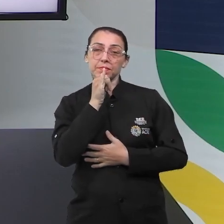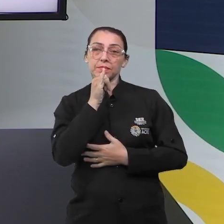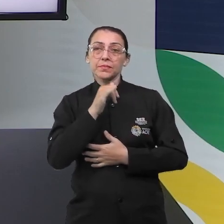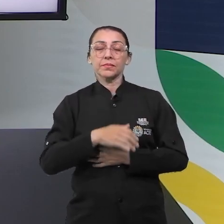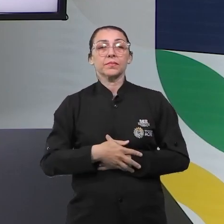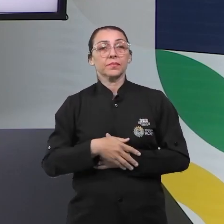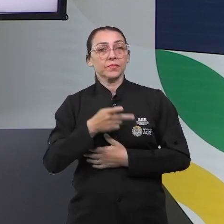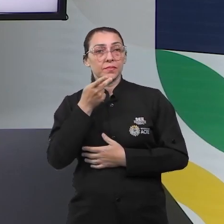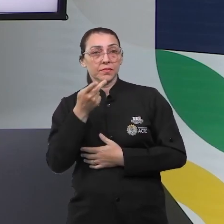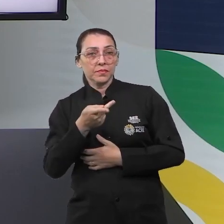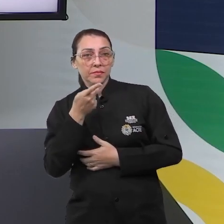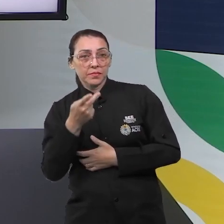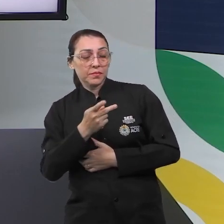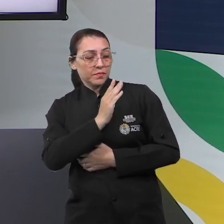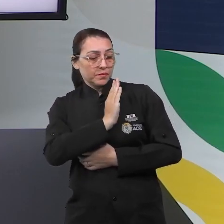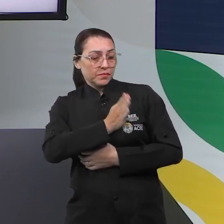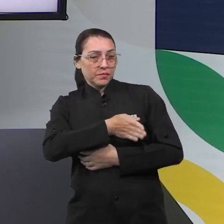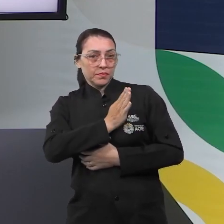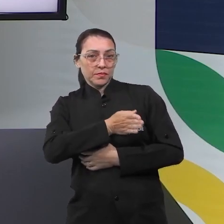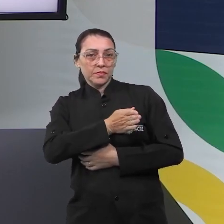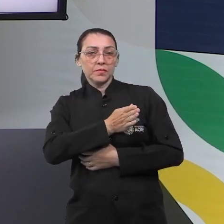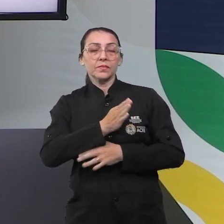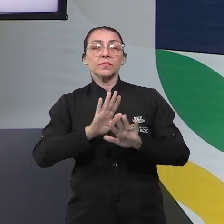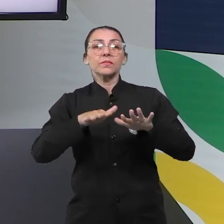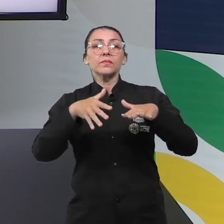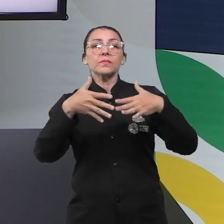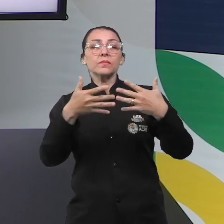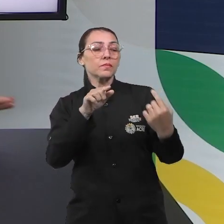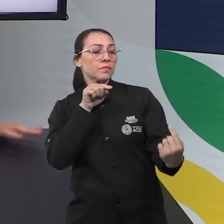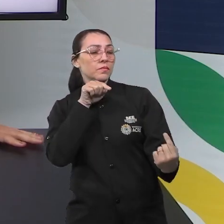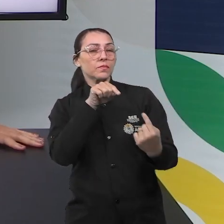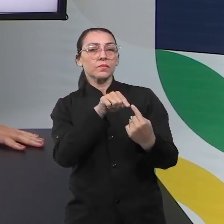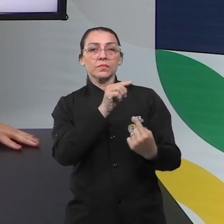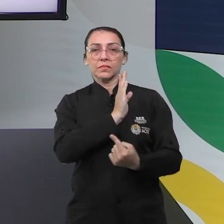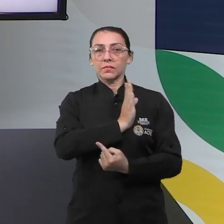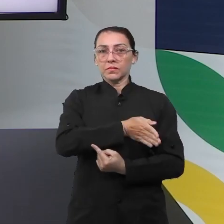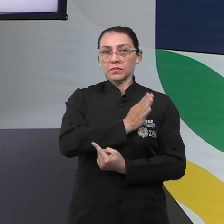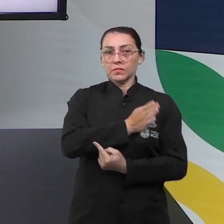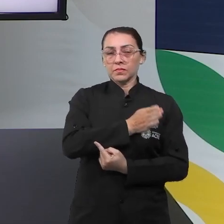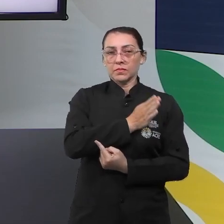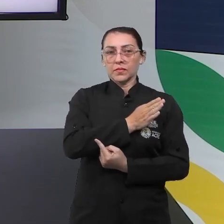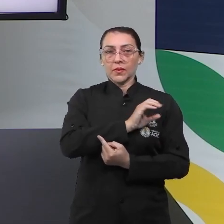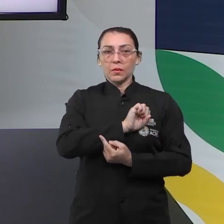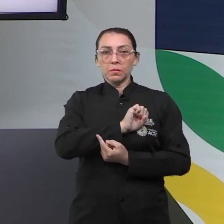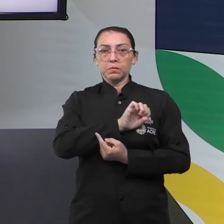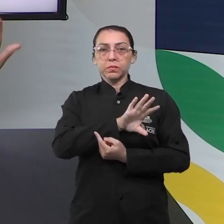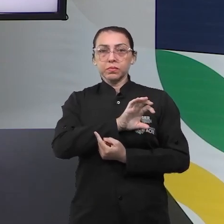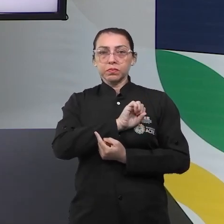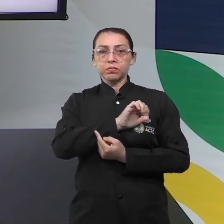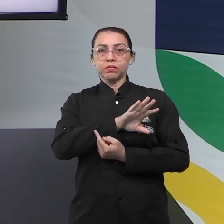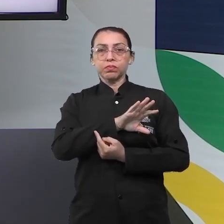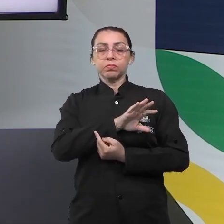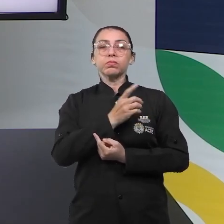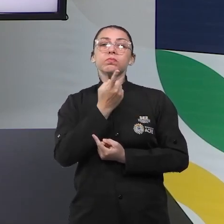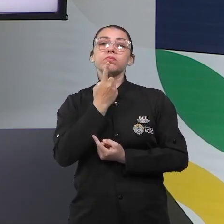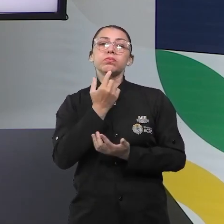eu vou falar sobre o coração. Qual seria a função do coração? Bombear sangue para toda